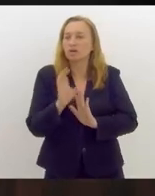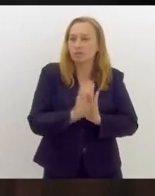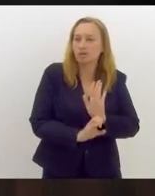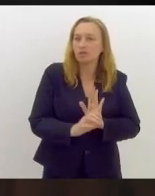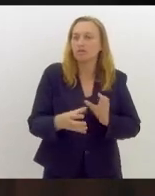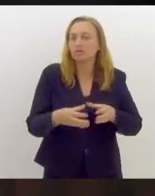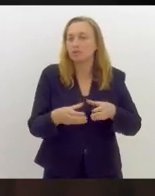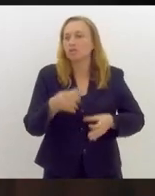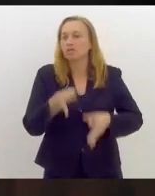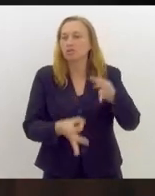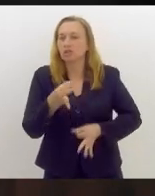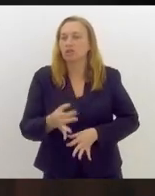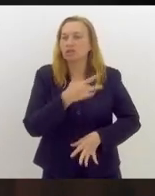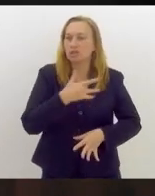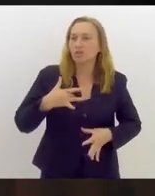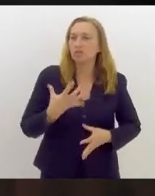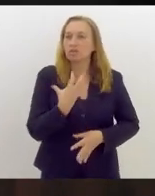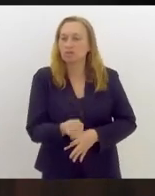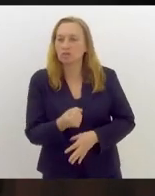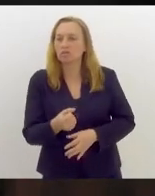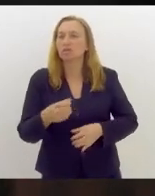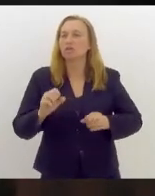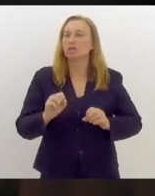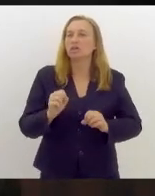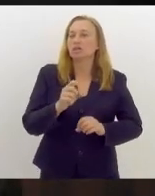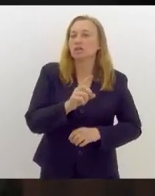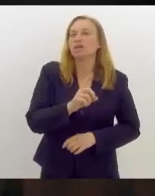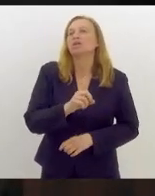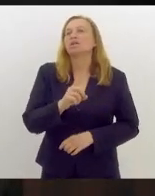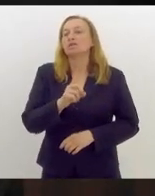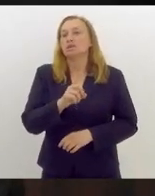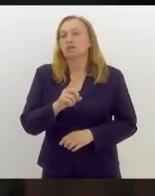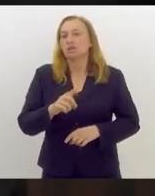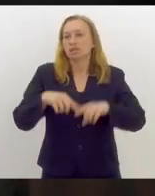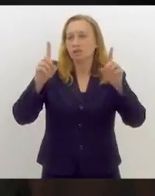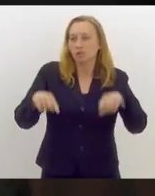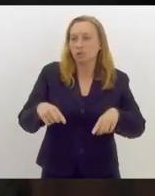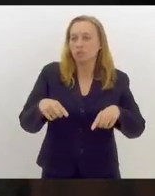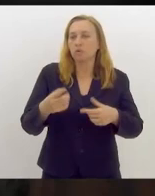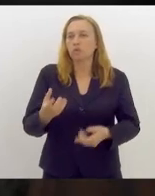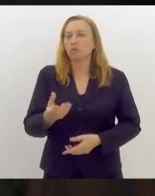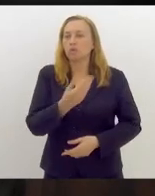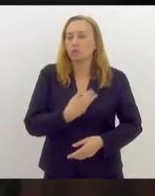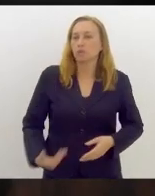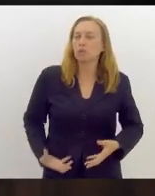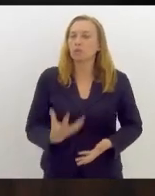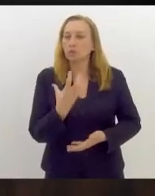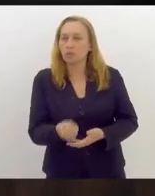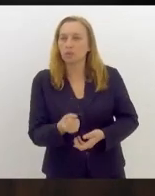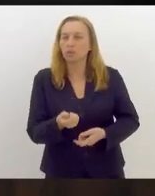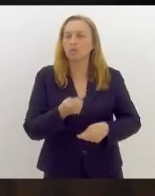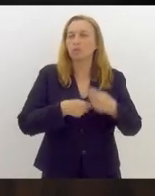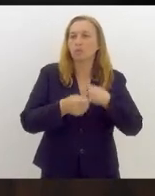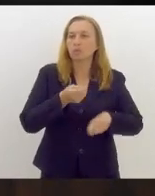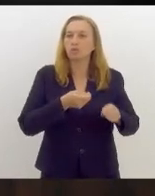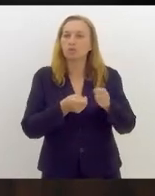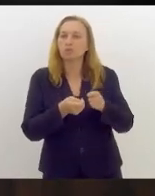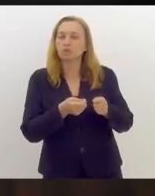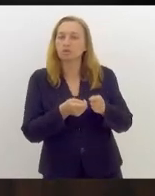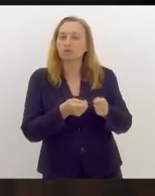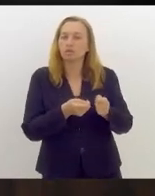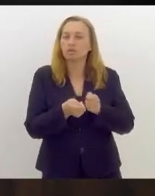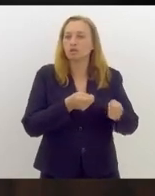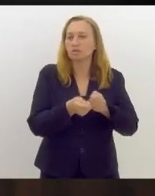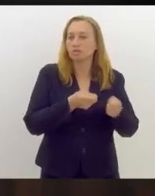de Justiça de saúde favorável e servidores por favorável com emendas da comissão de construção e justiça e economia dos comércio favorável